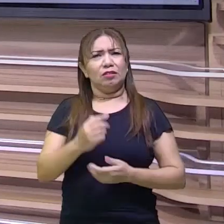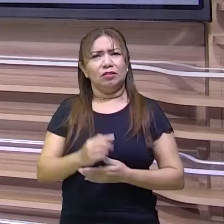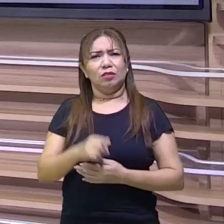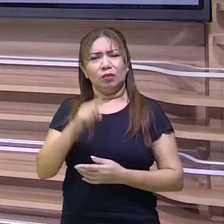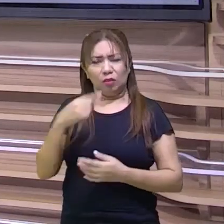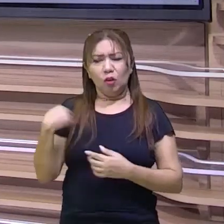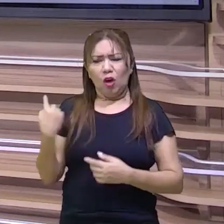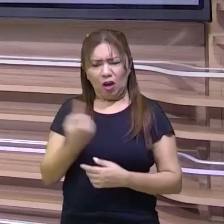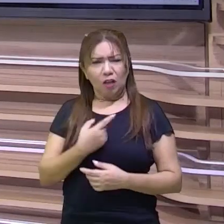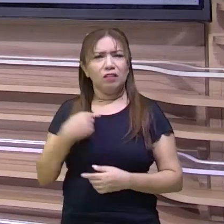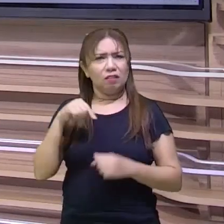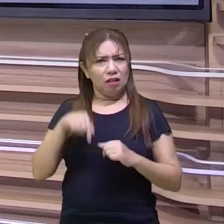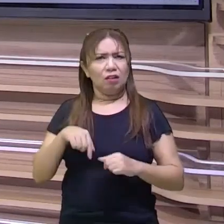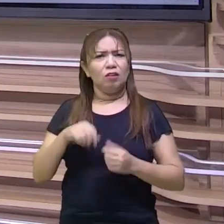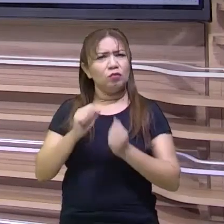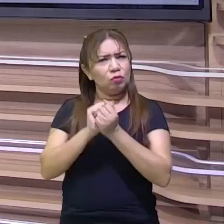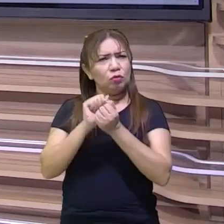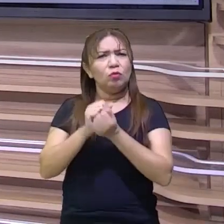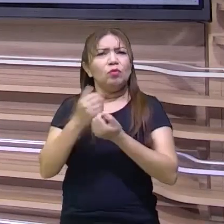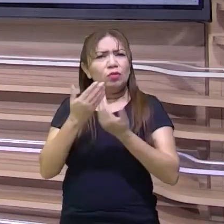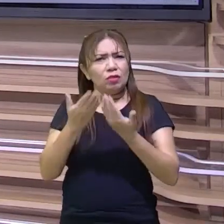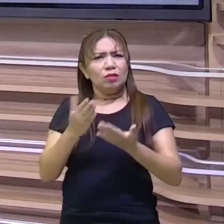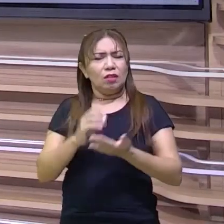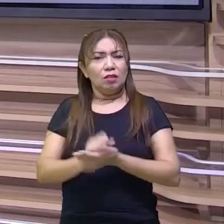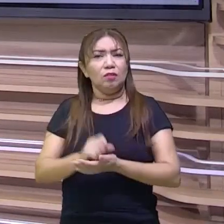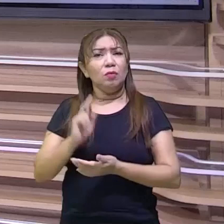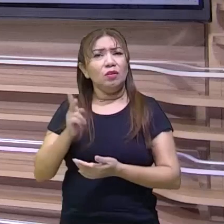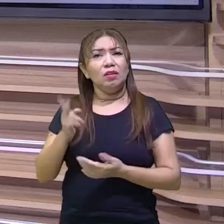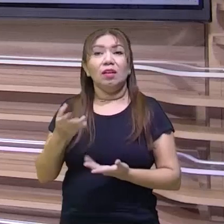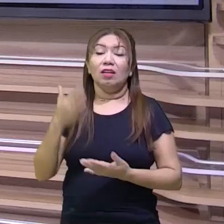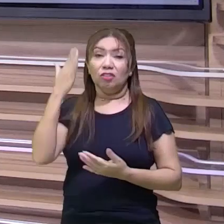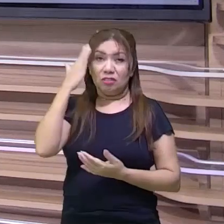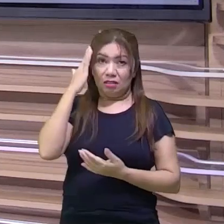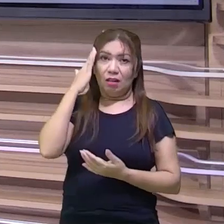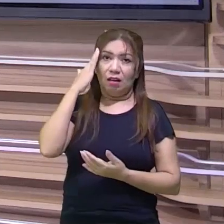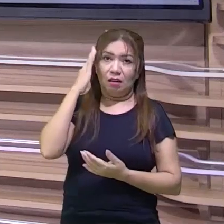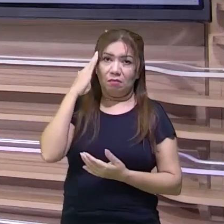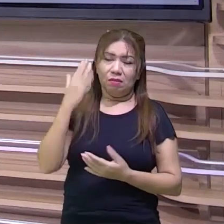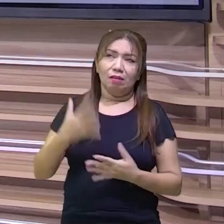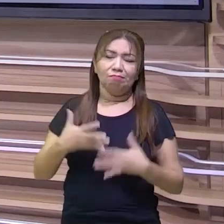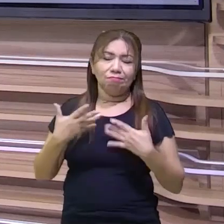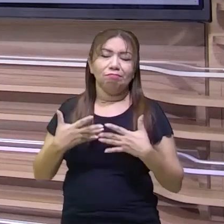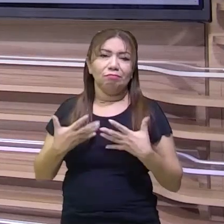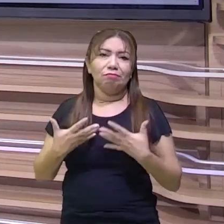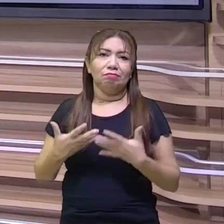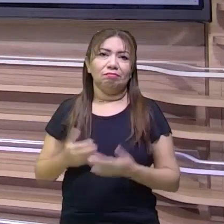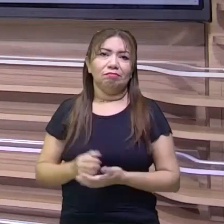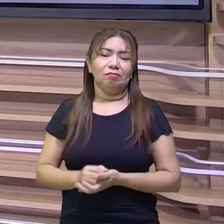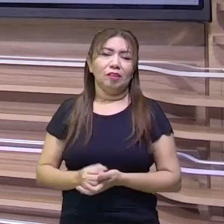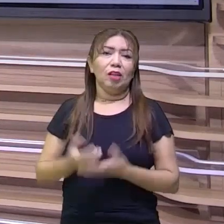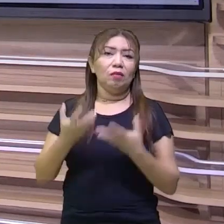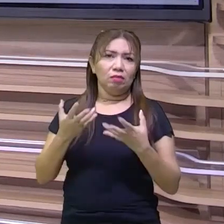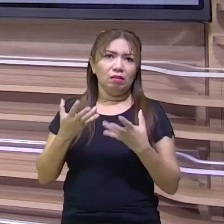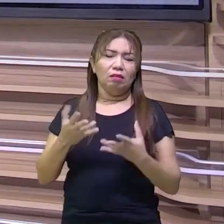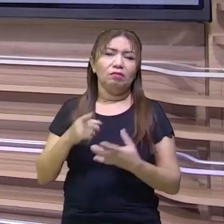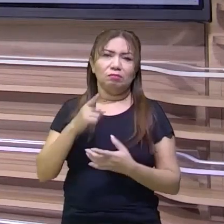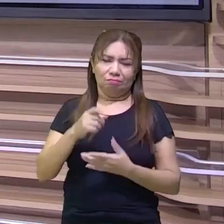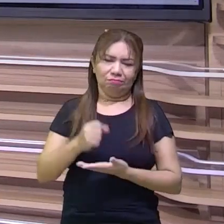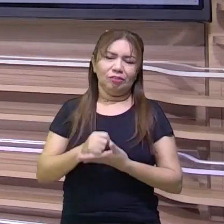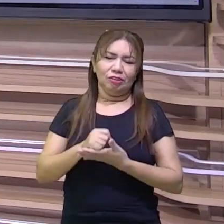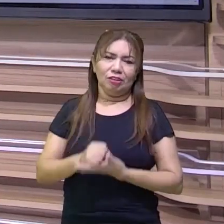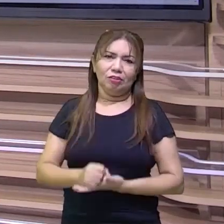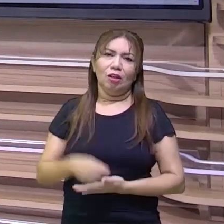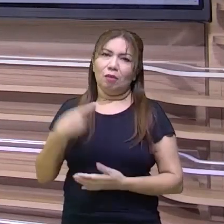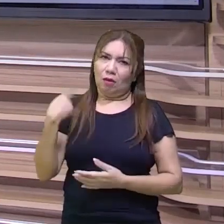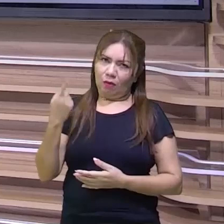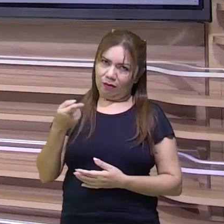por vocês. Eu sei que vocês estão se esforçando, sim, porque a gente acaba sabendo. Isso é gratificante, tá bom? Então, eu conto com vocês para